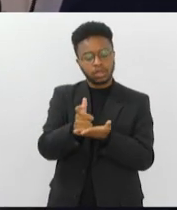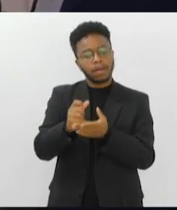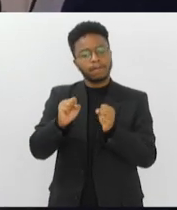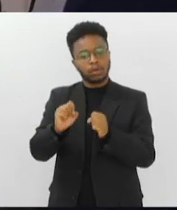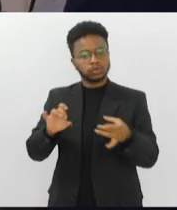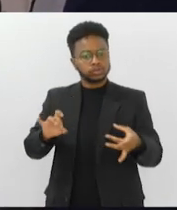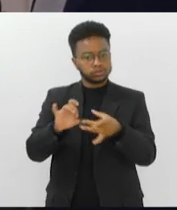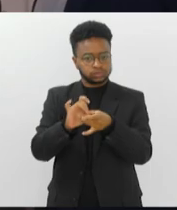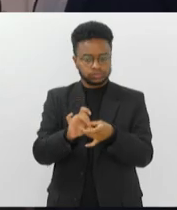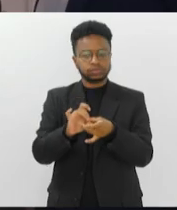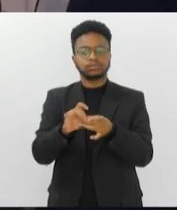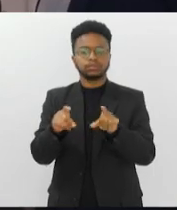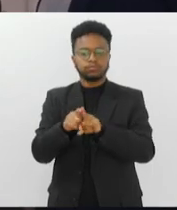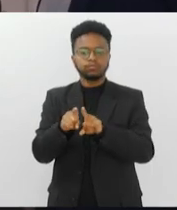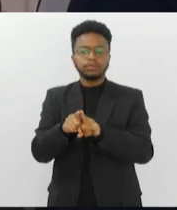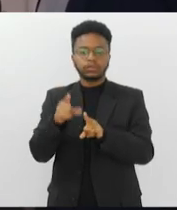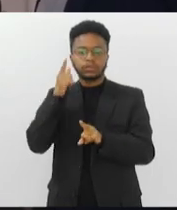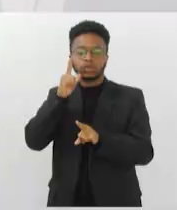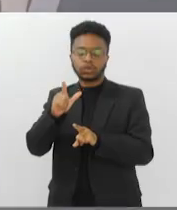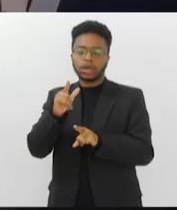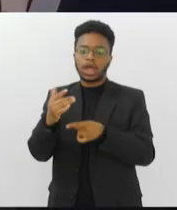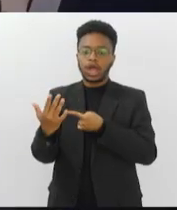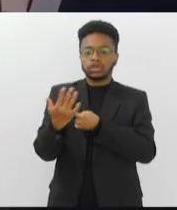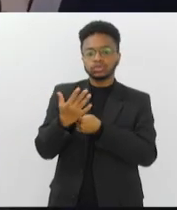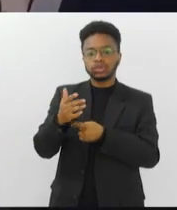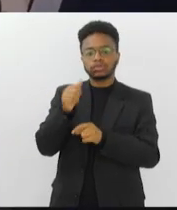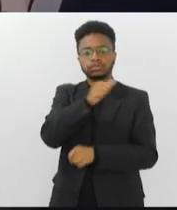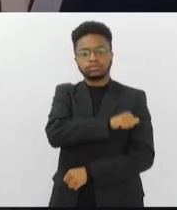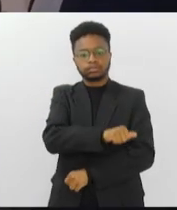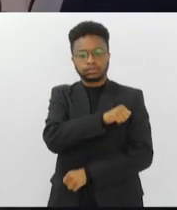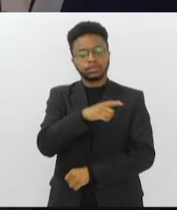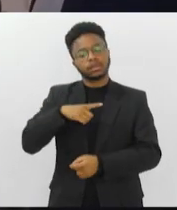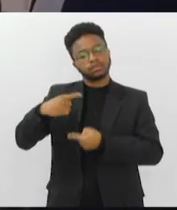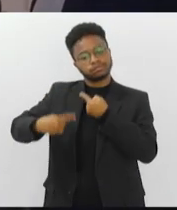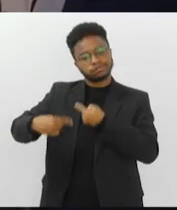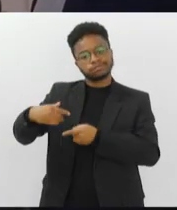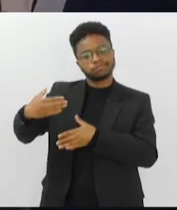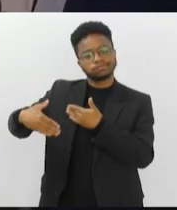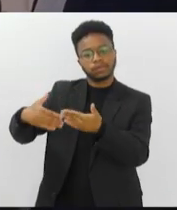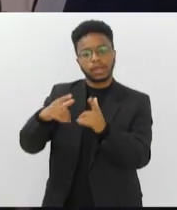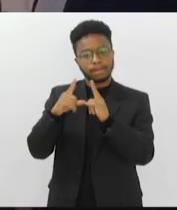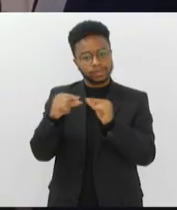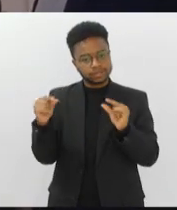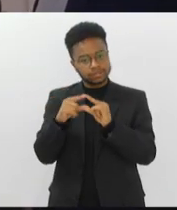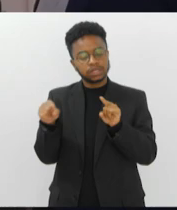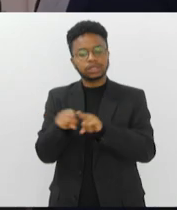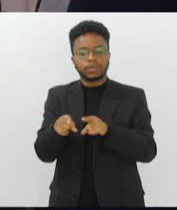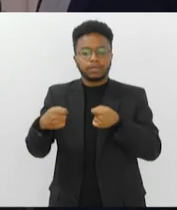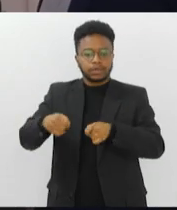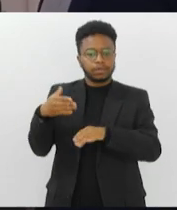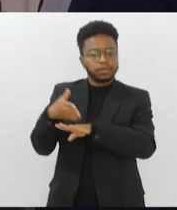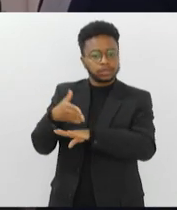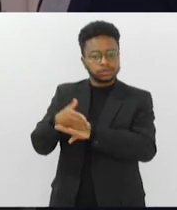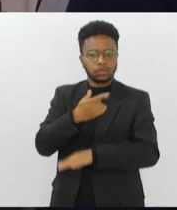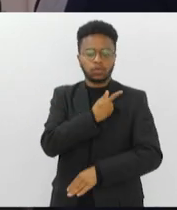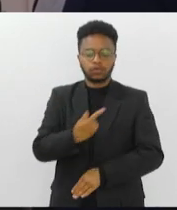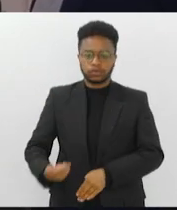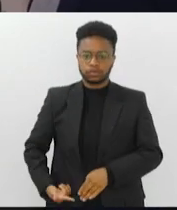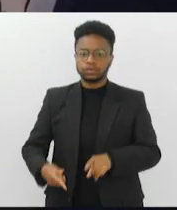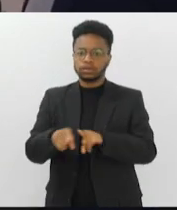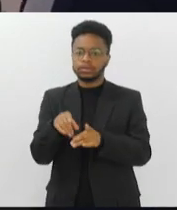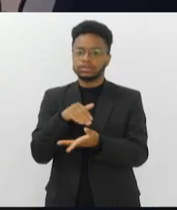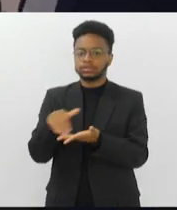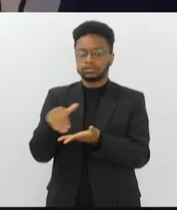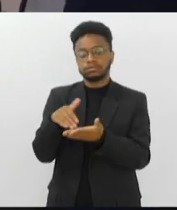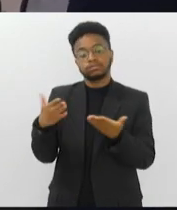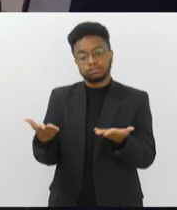duas iniciativas e tirar vantagem para o Estado do Rio de Janeiro. Essas discussões estão avançando em Brasília, estão exigindo participação direta do governador e do secretário, e